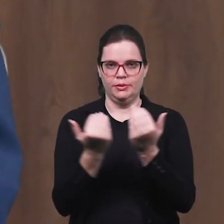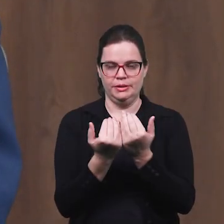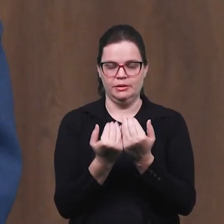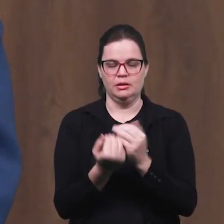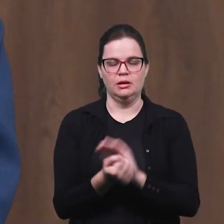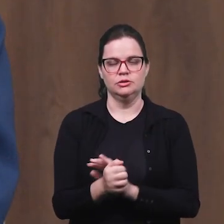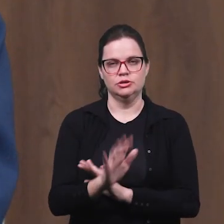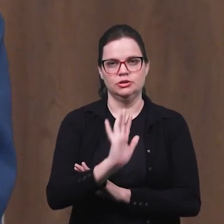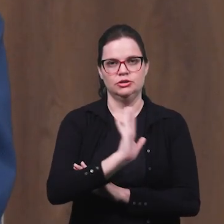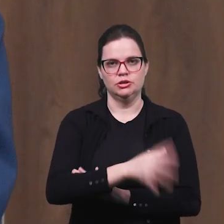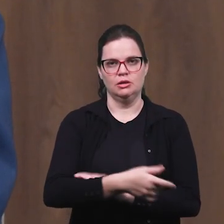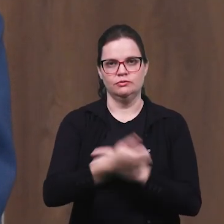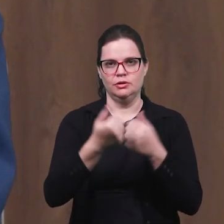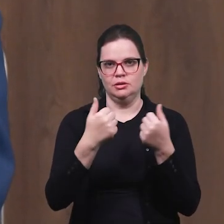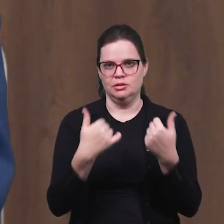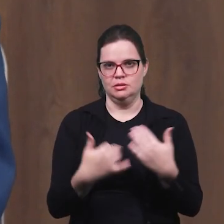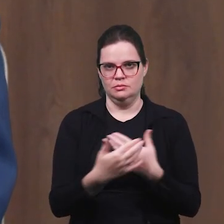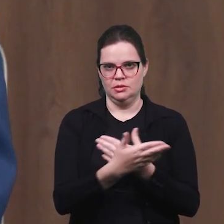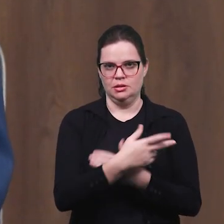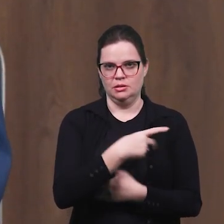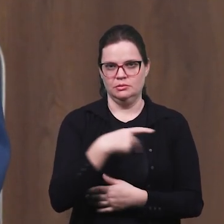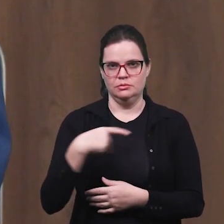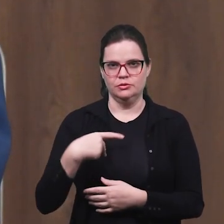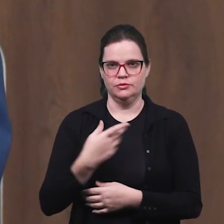aqui o professor Serlon,